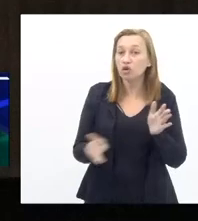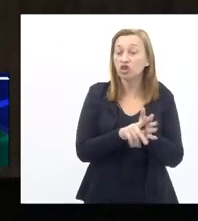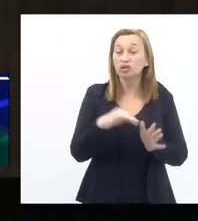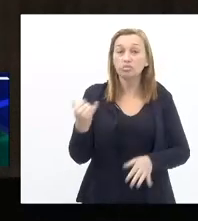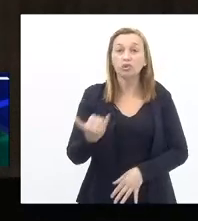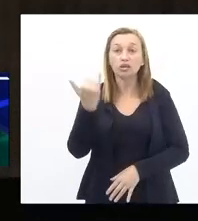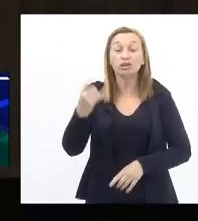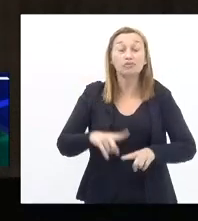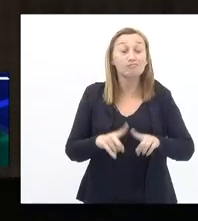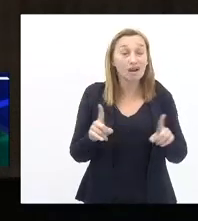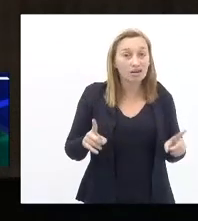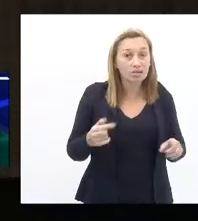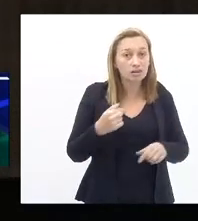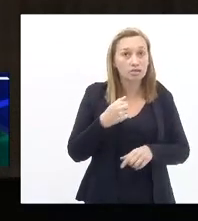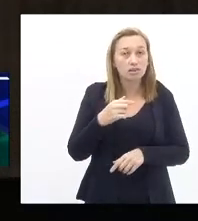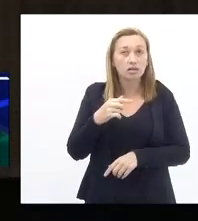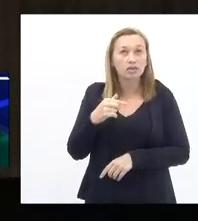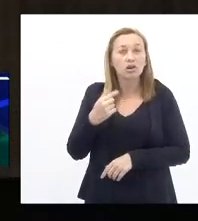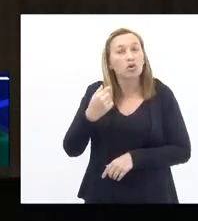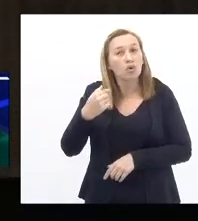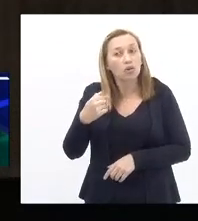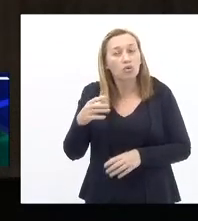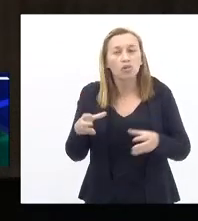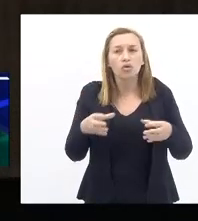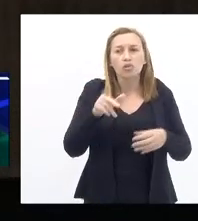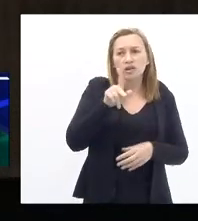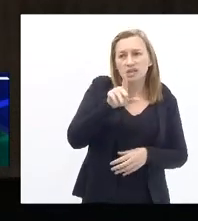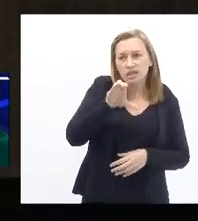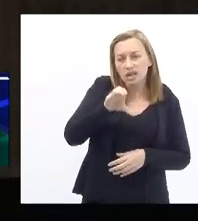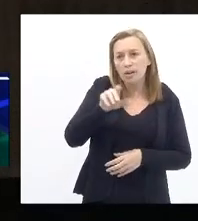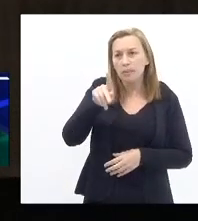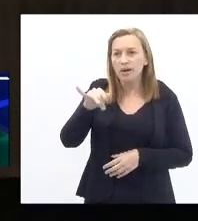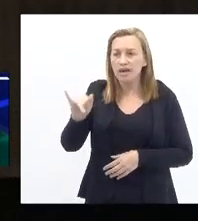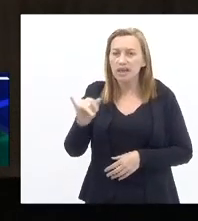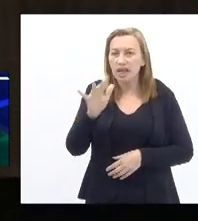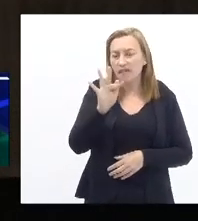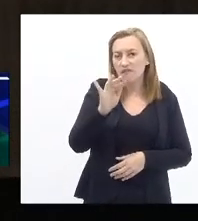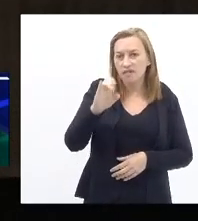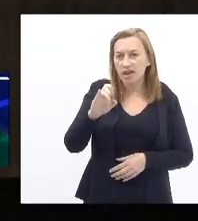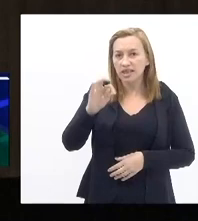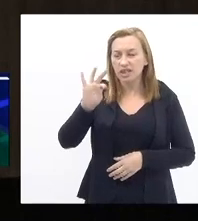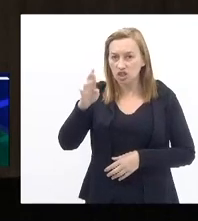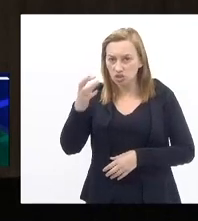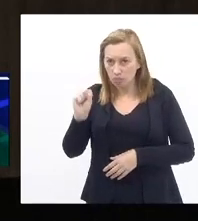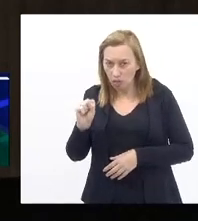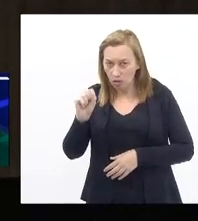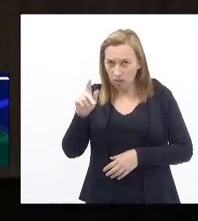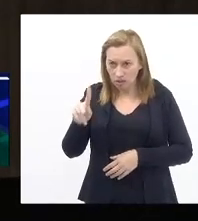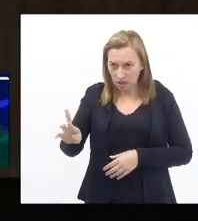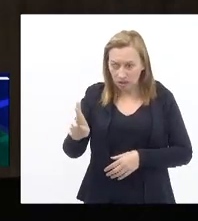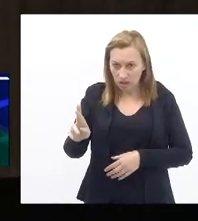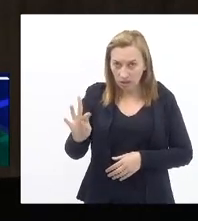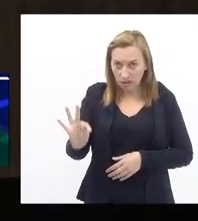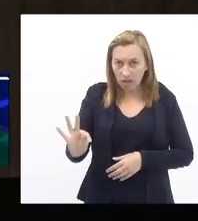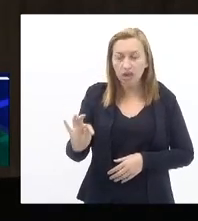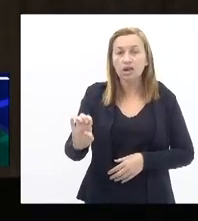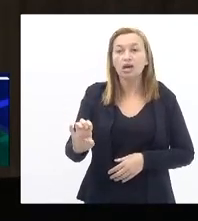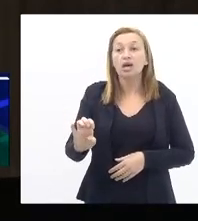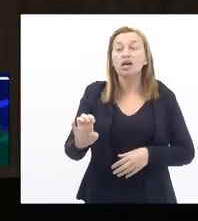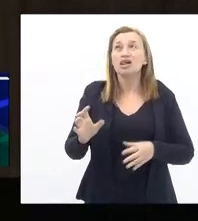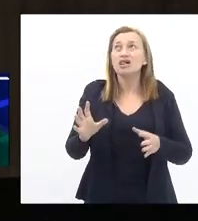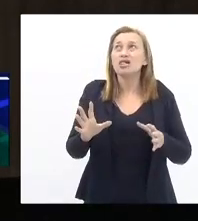importante. Mas eu participei da CPI da FETRANSPOR e fico muito